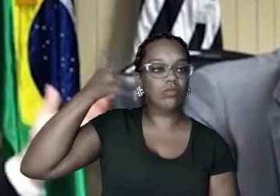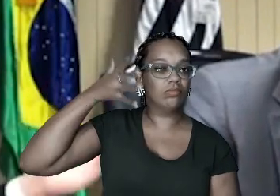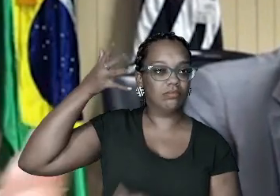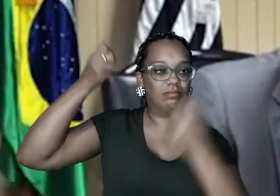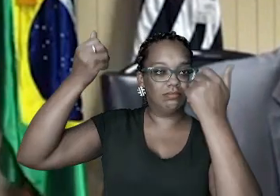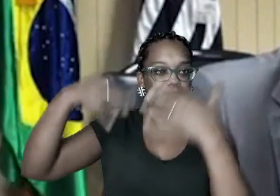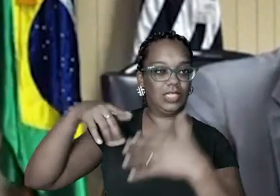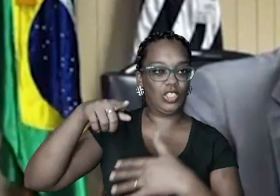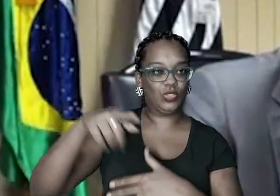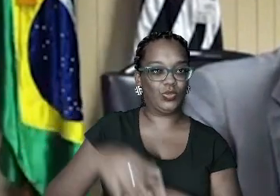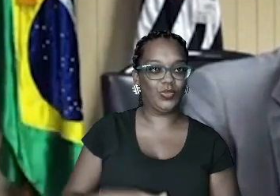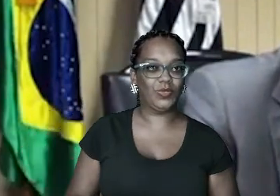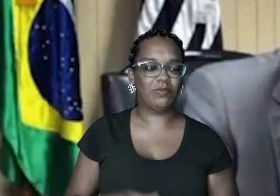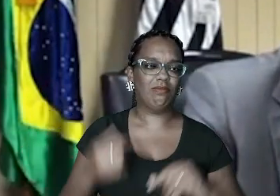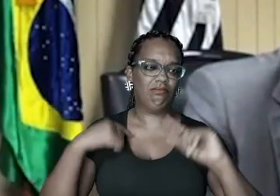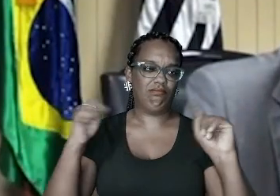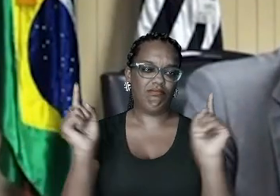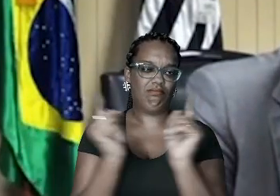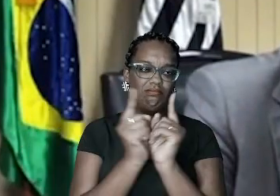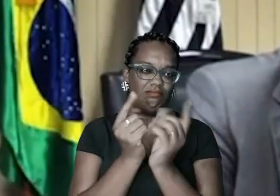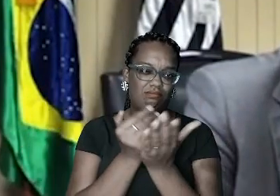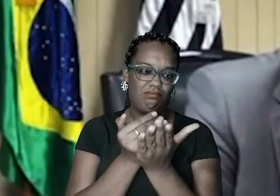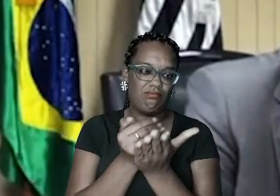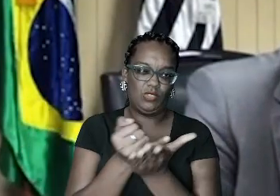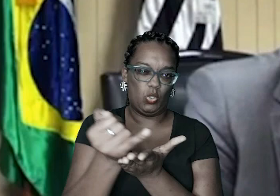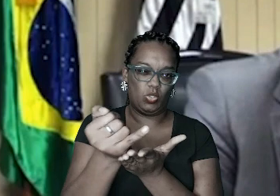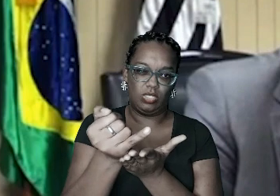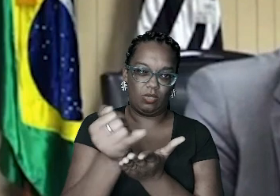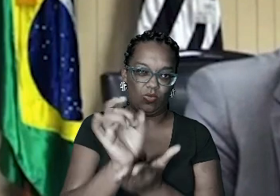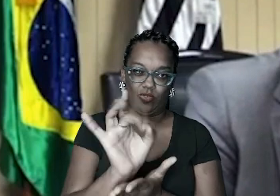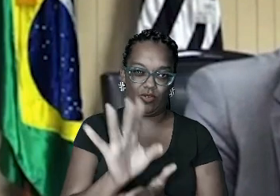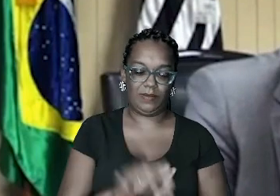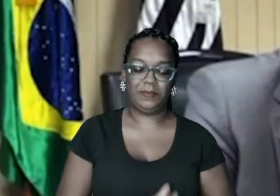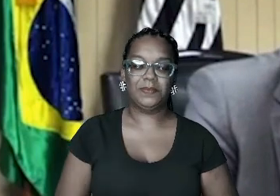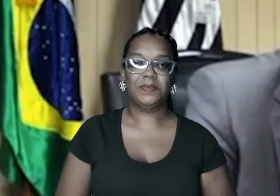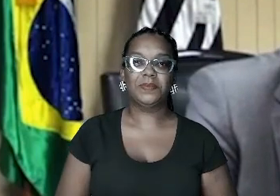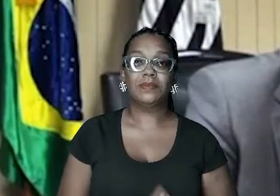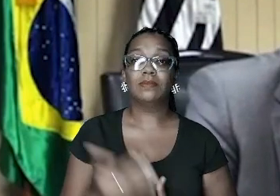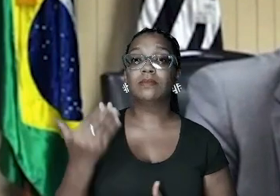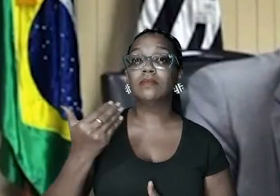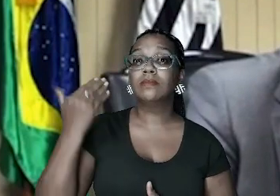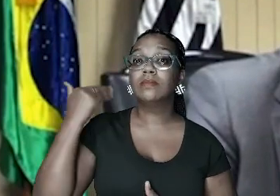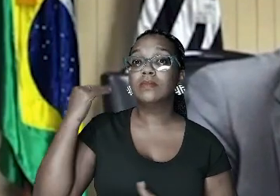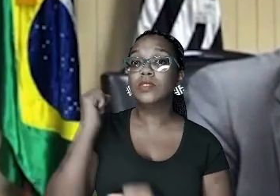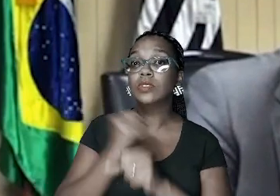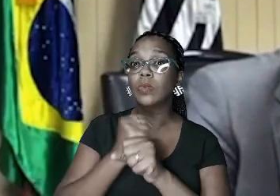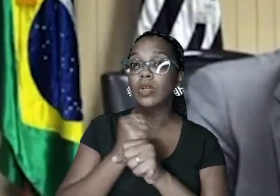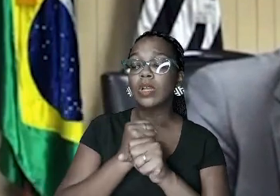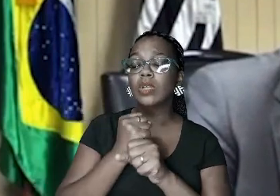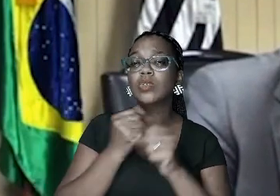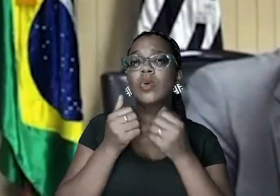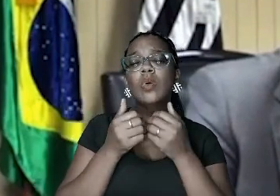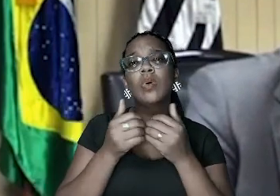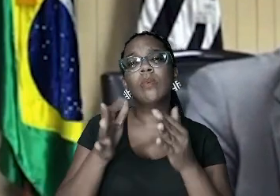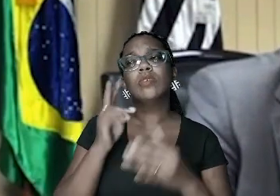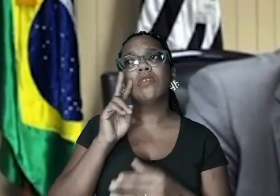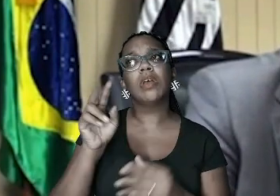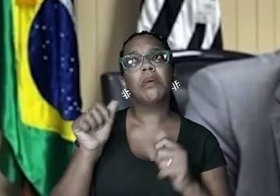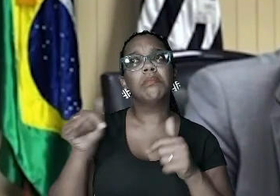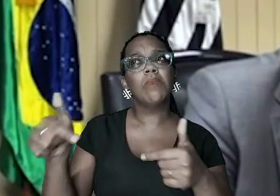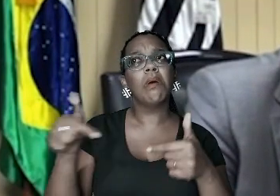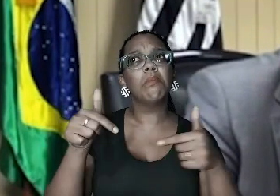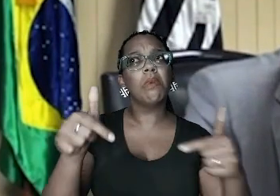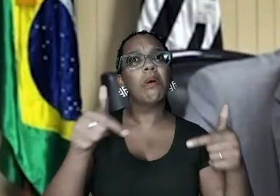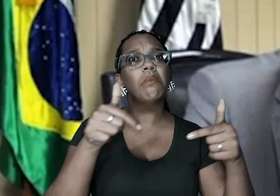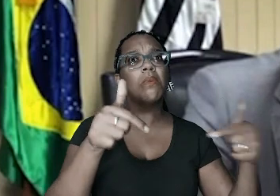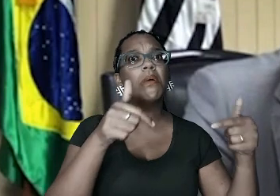impressão que o Marco papel era vai falar disso na apresentação dele eu vou fazer uma breve introdução apenas nos